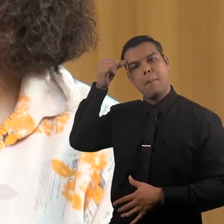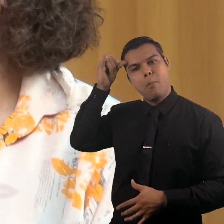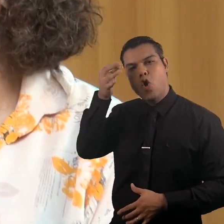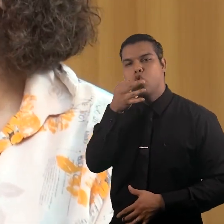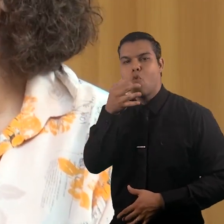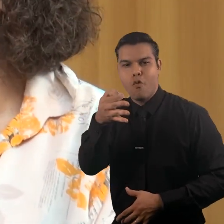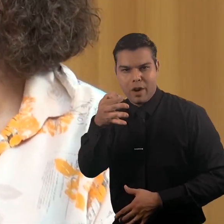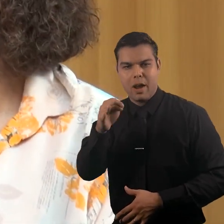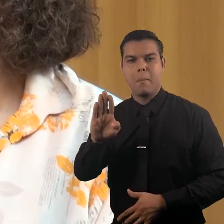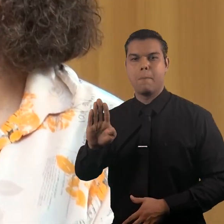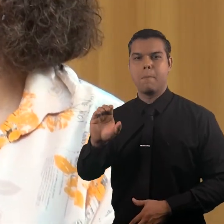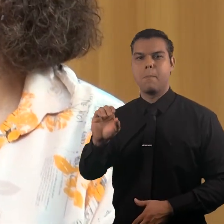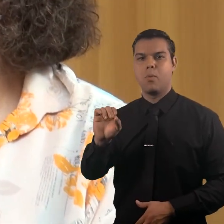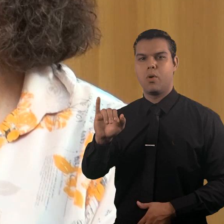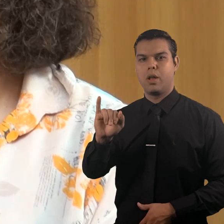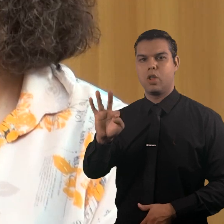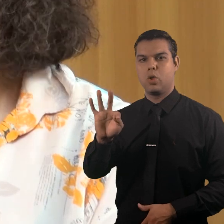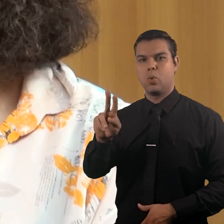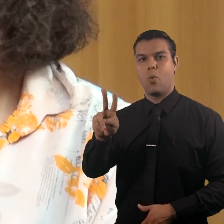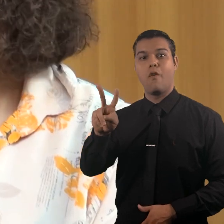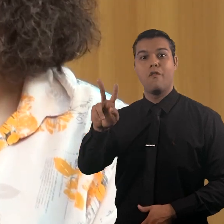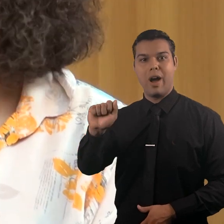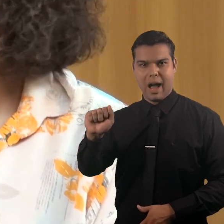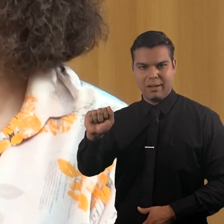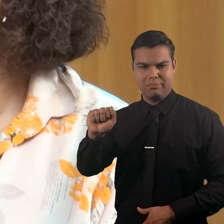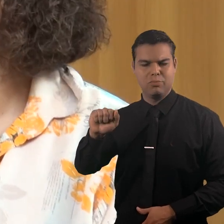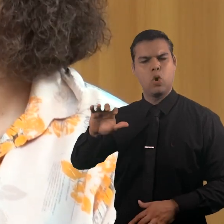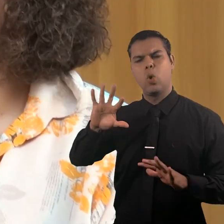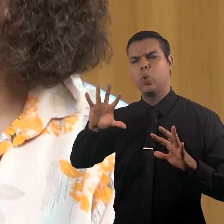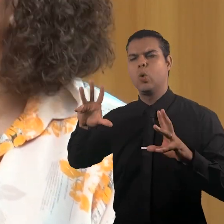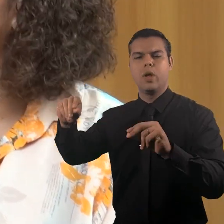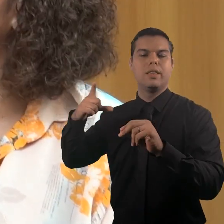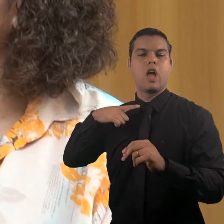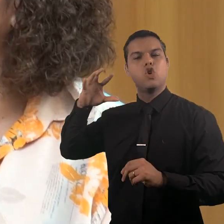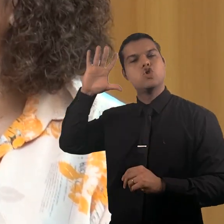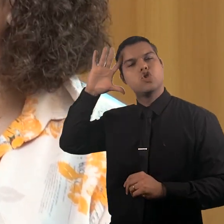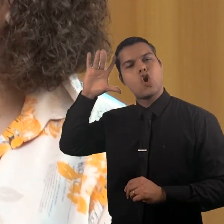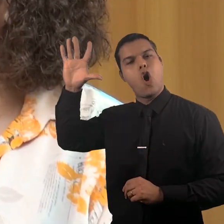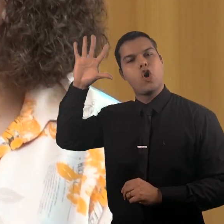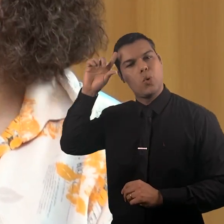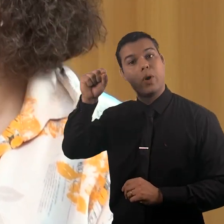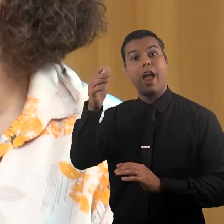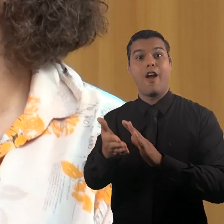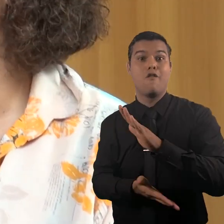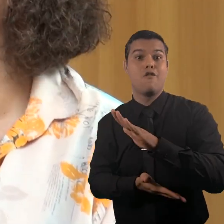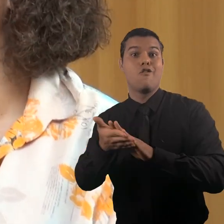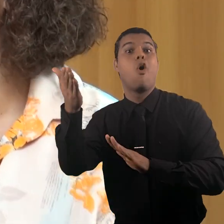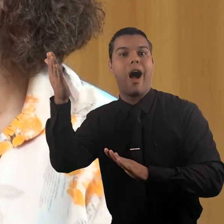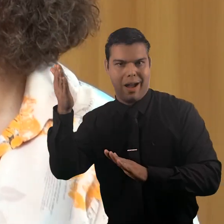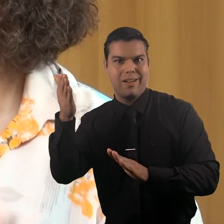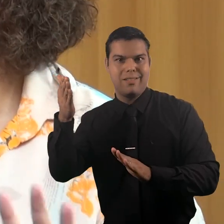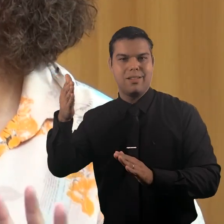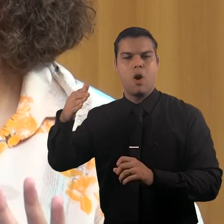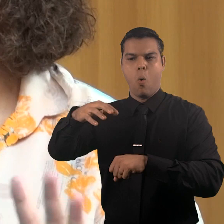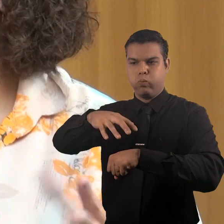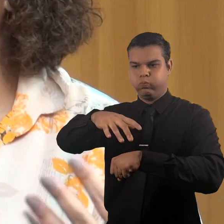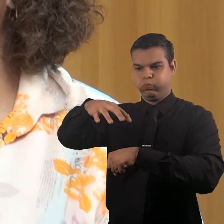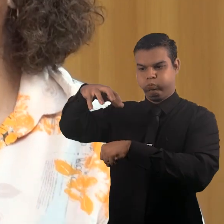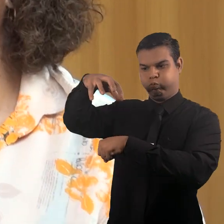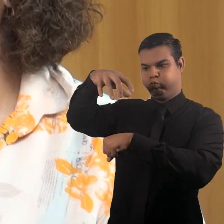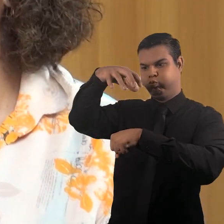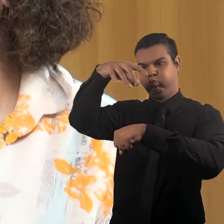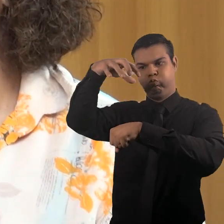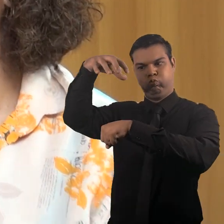nós levamos eles para Boituva. E ali, muitos tinham o sonho de voar de balão. Então, quando nós apresentamos o voo de balão,